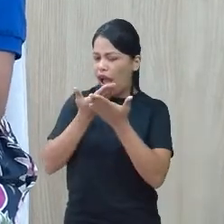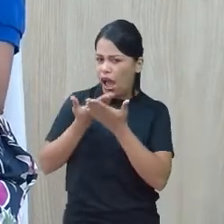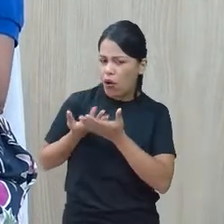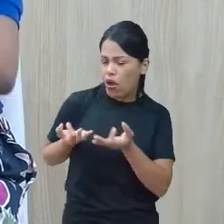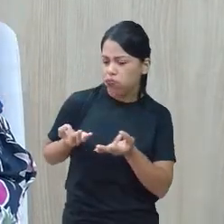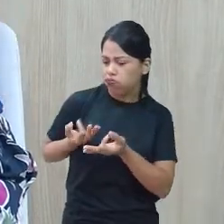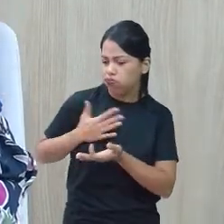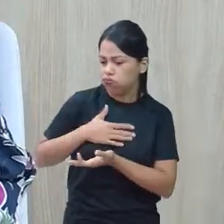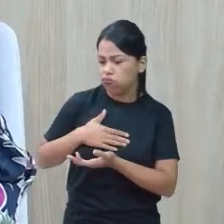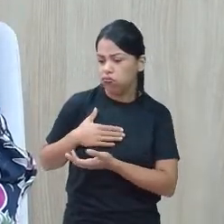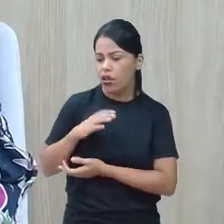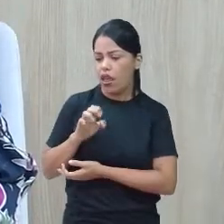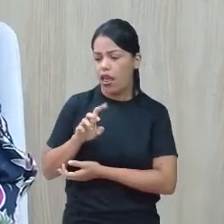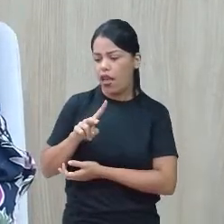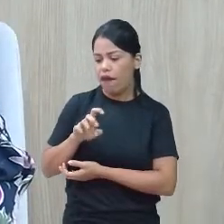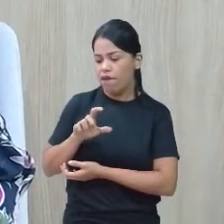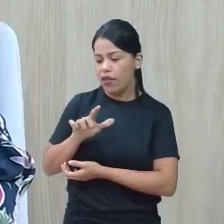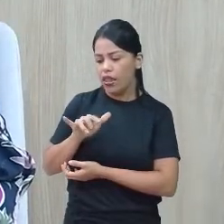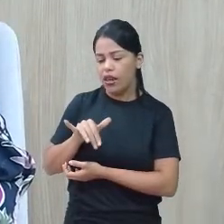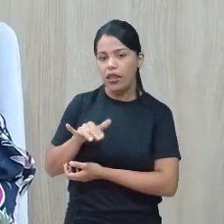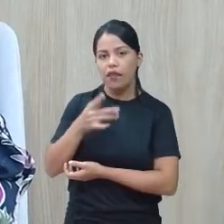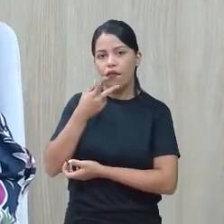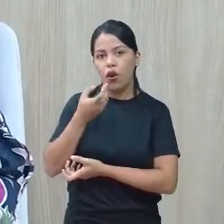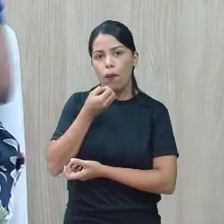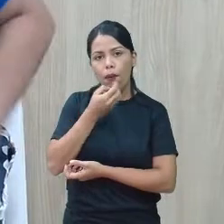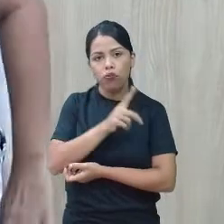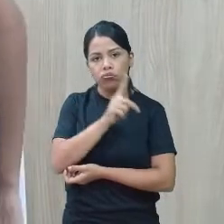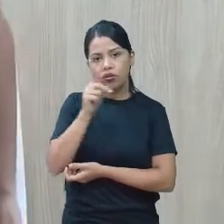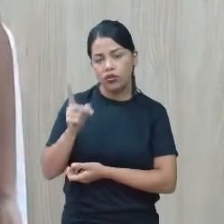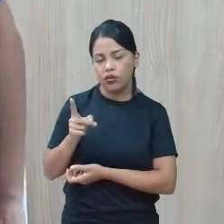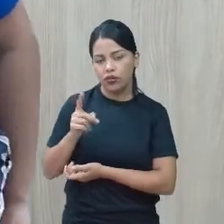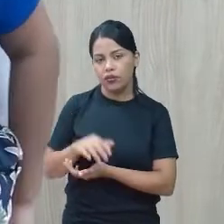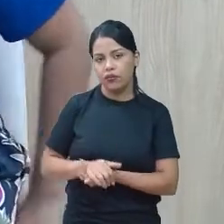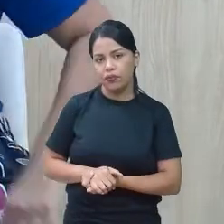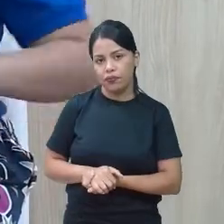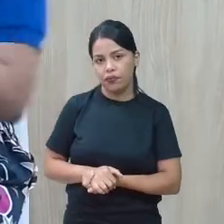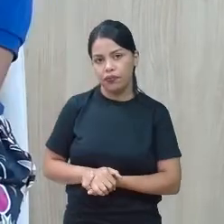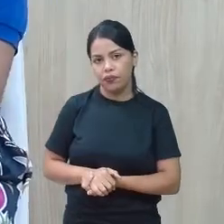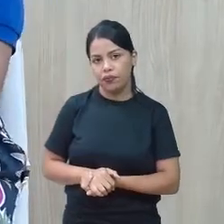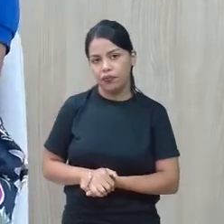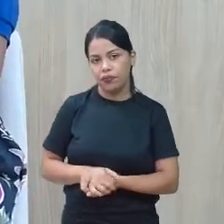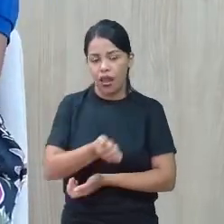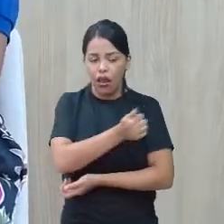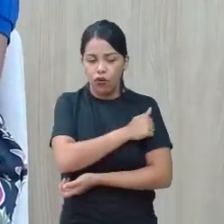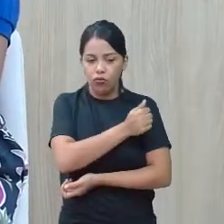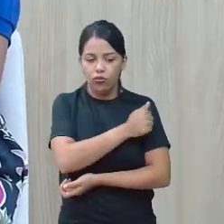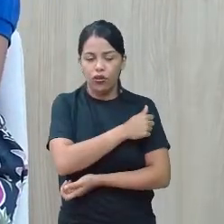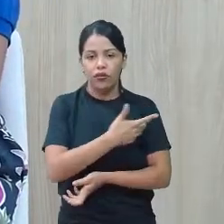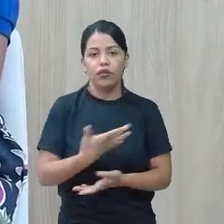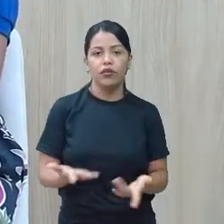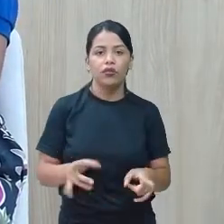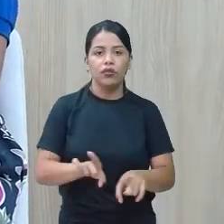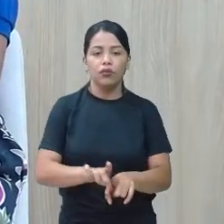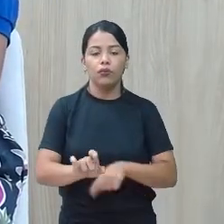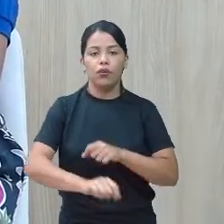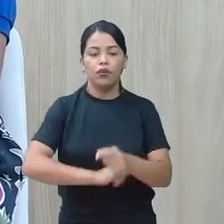muito. Evelyn deixou um bom dia para você. Evelyn deixou um bom dia. E